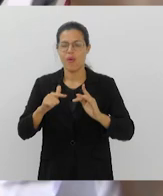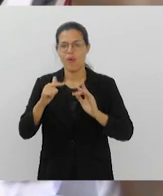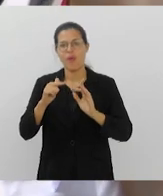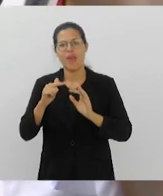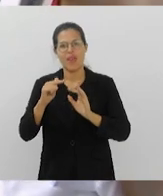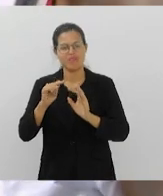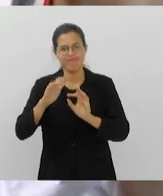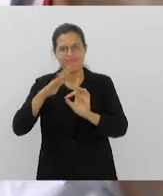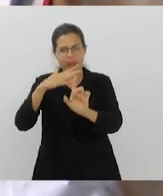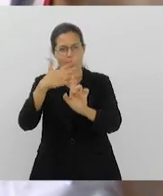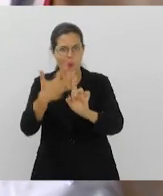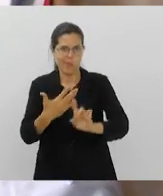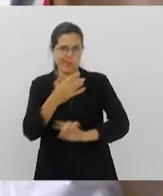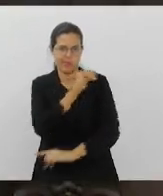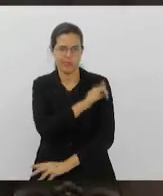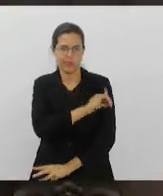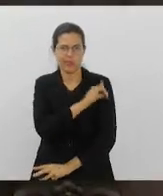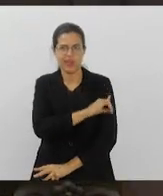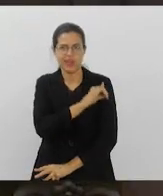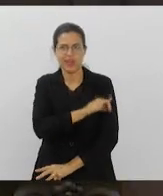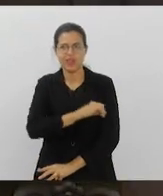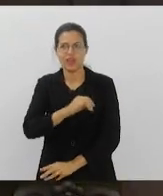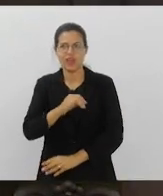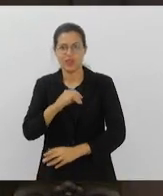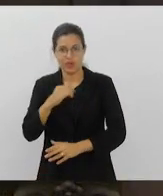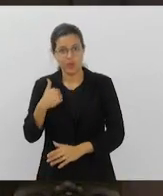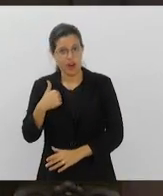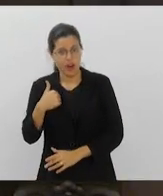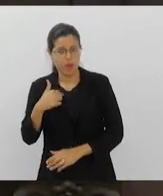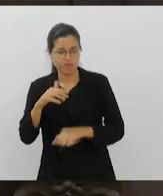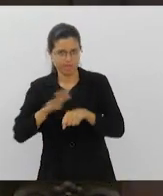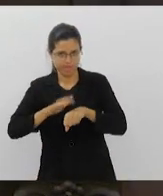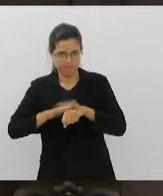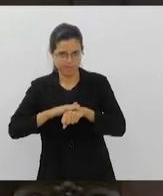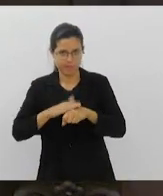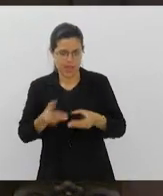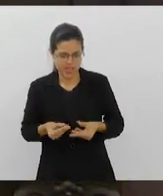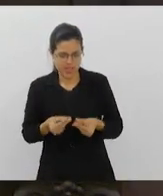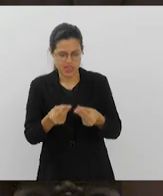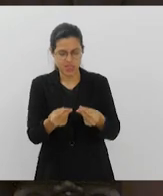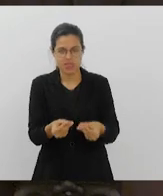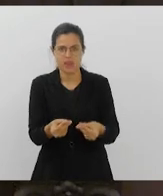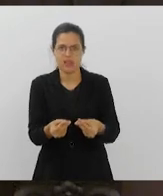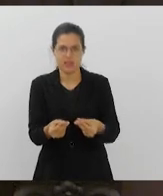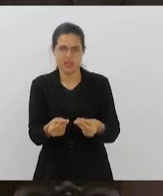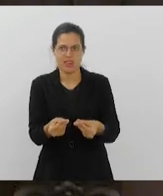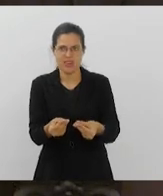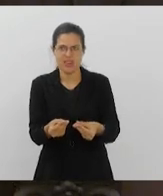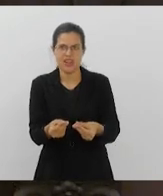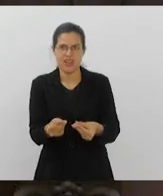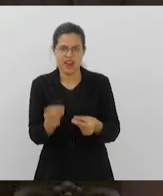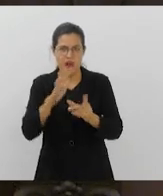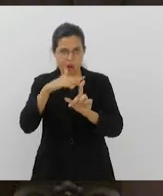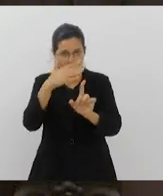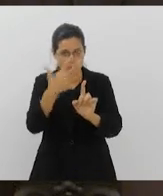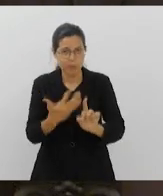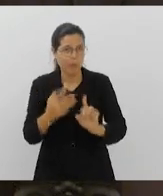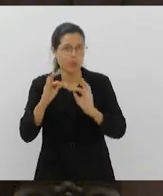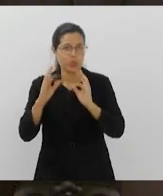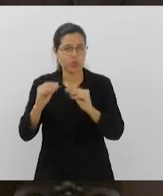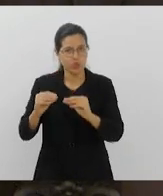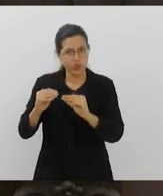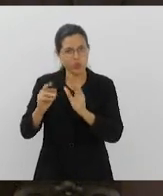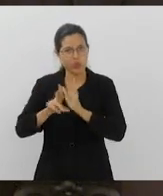eu, em especial, vou entregar para a senhora o reconhecimento da maior comenda desse Estado por tudo que a senhora fez e